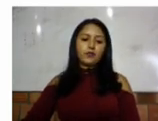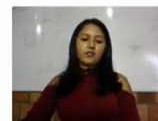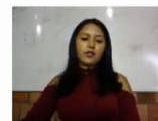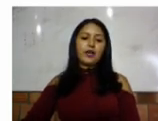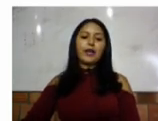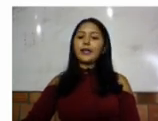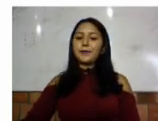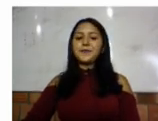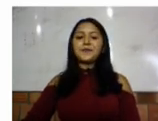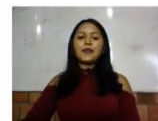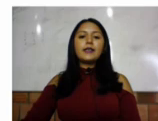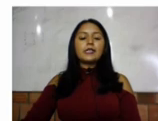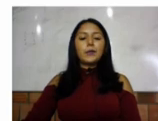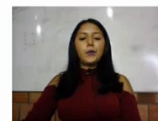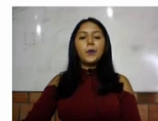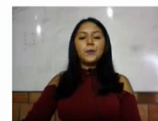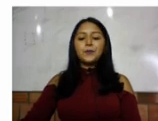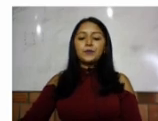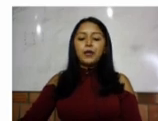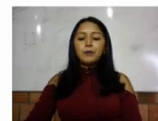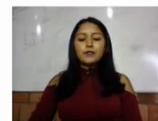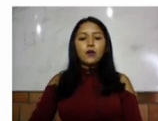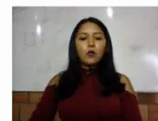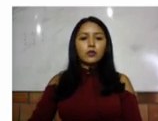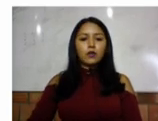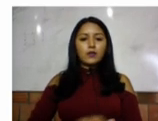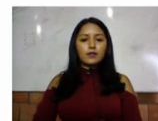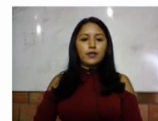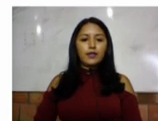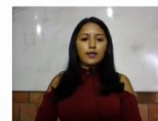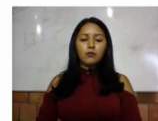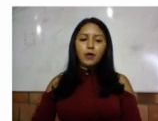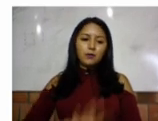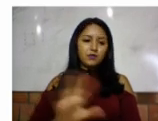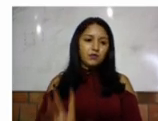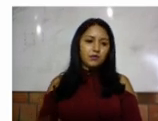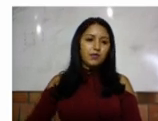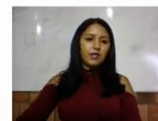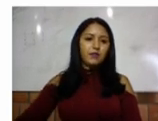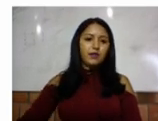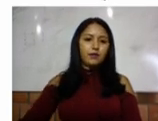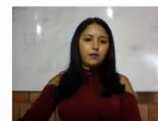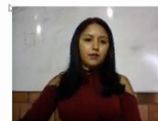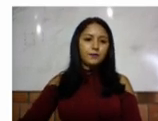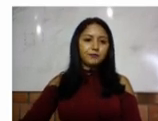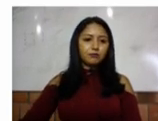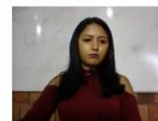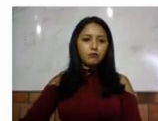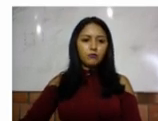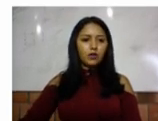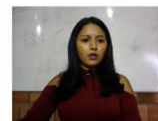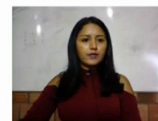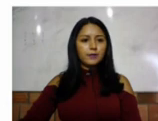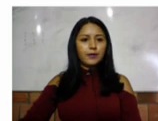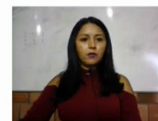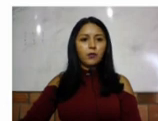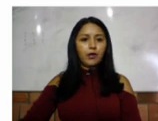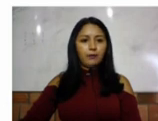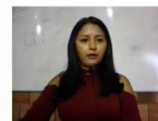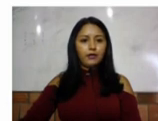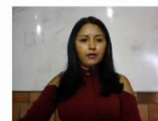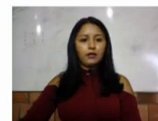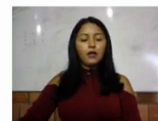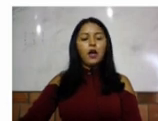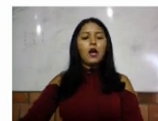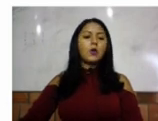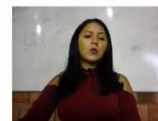grega você já aí tá bom e essa outra coisinha aqui no próprio de vocês vem esse esse